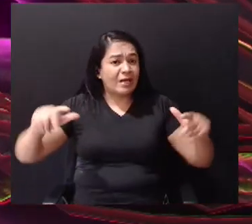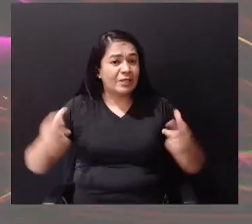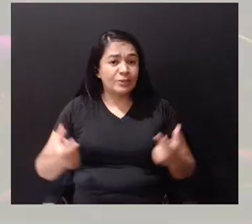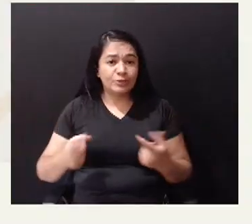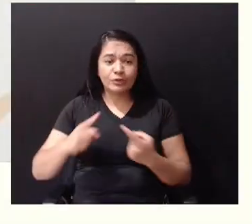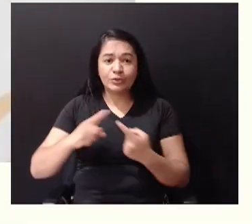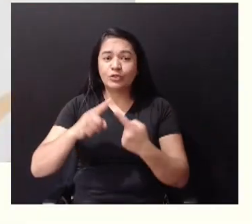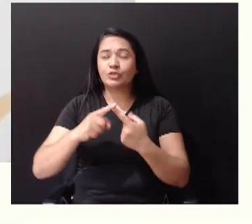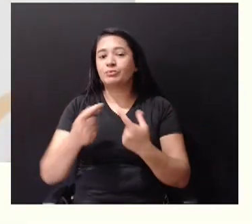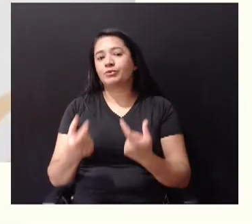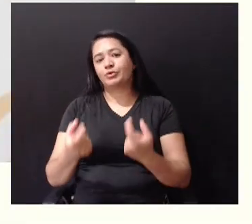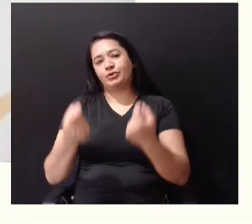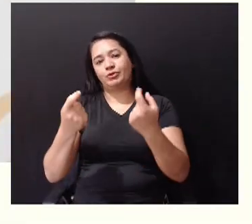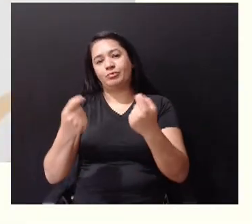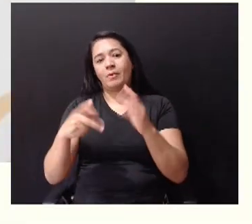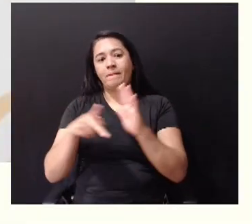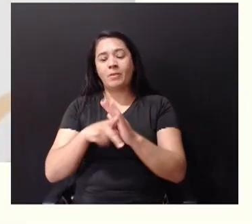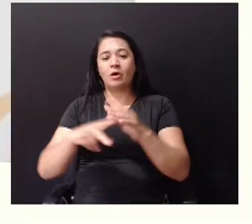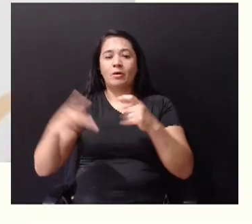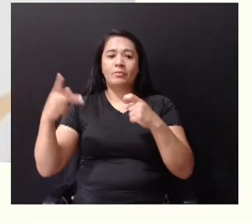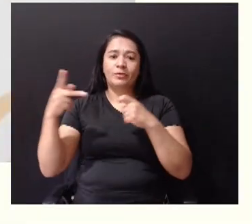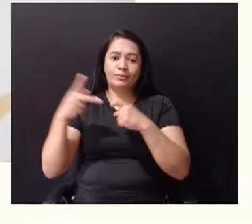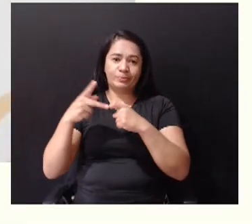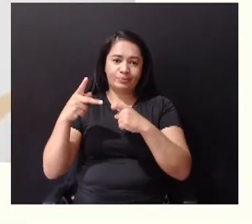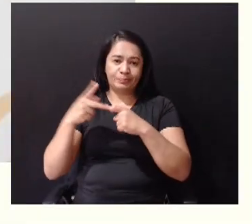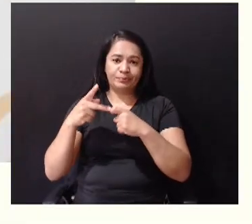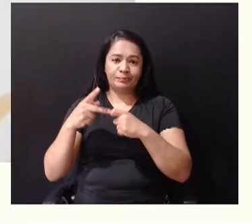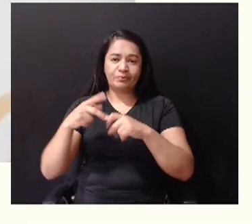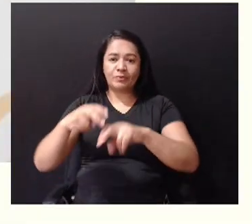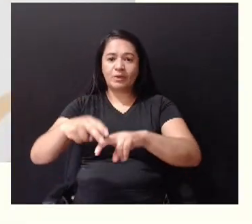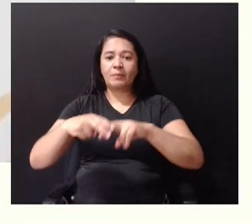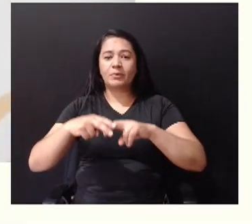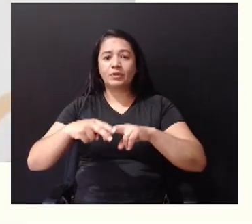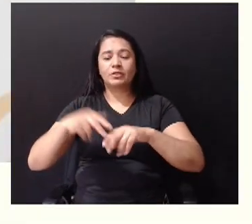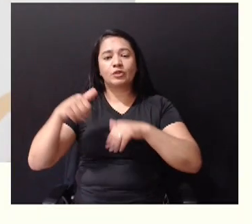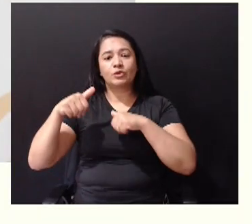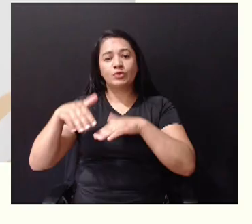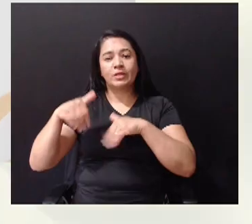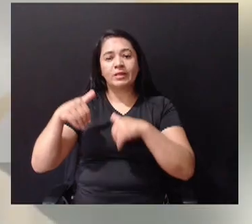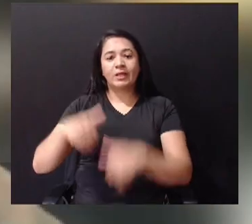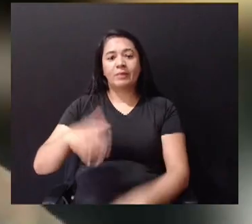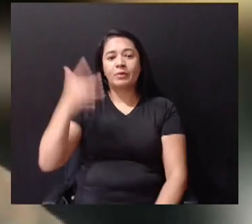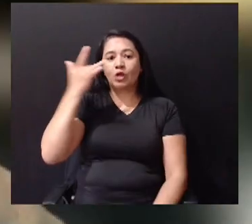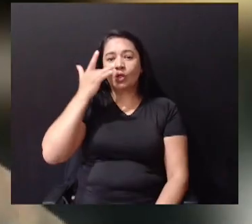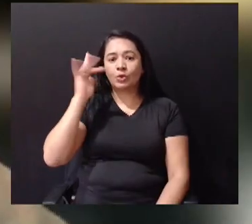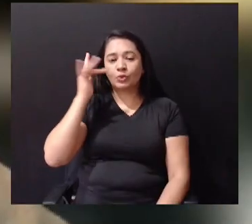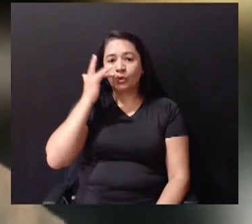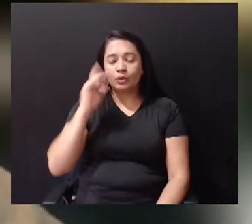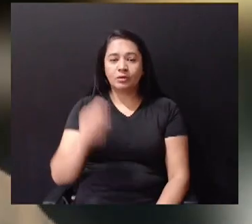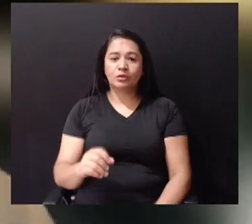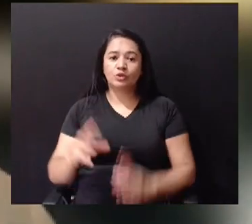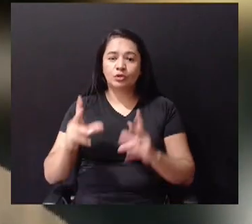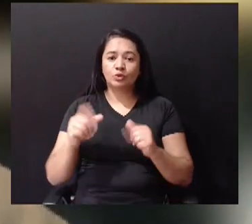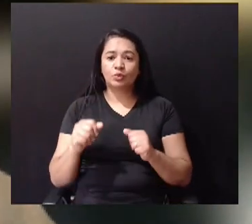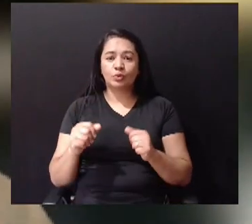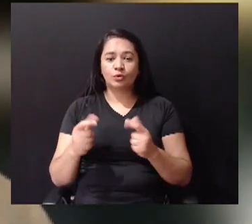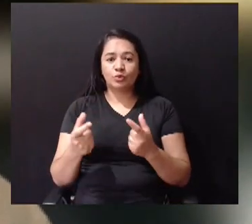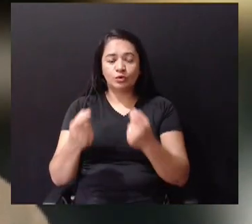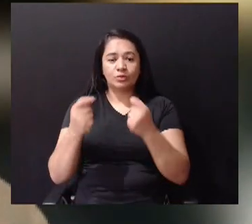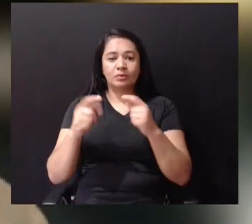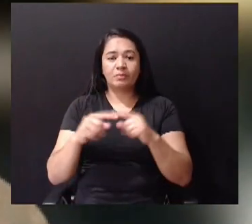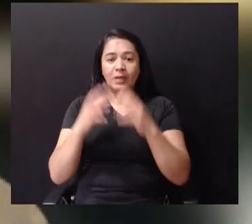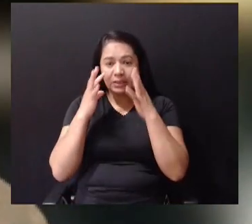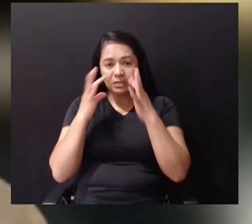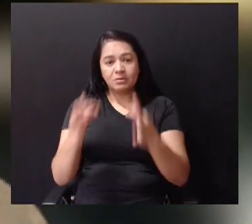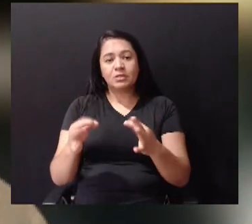em pediatria. E o Setembro Dourado, ele inclui toda a discussão em função de todos os outros tumores. Então é para chamar a atenção que existe, é para chamar a